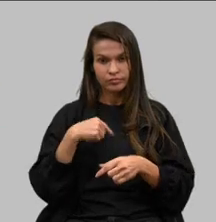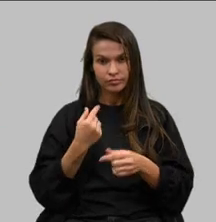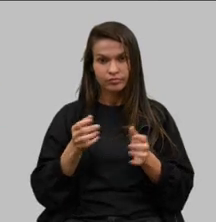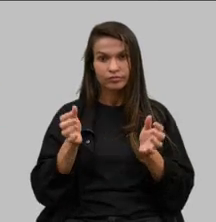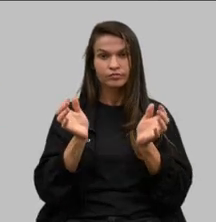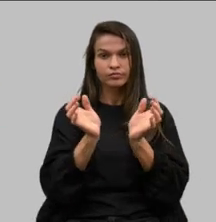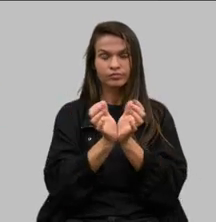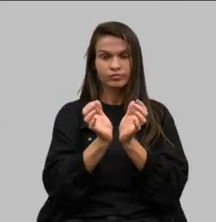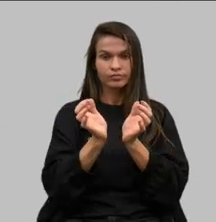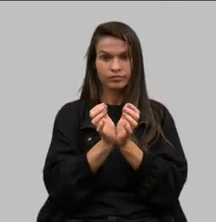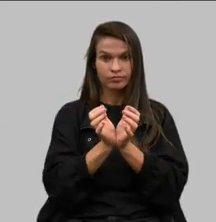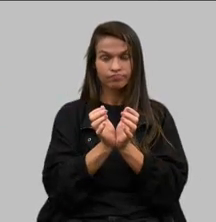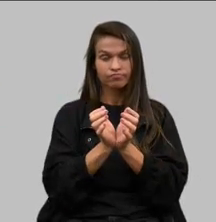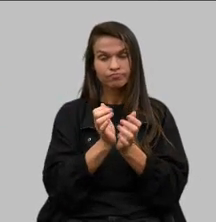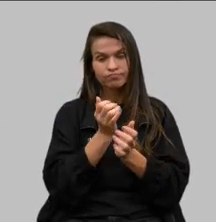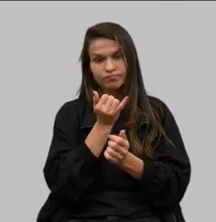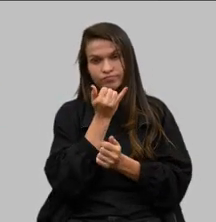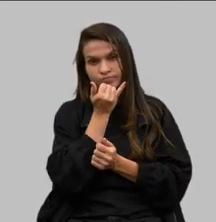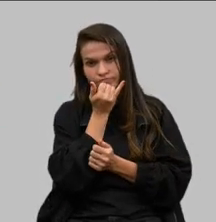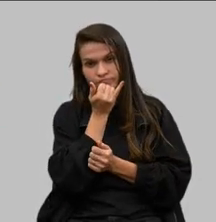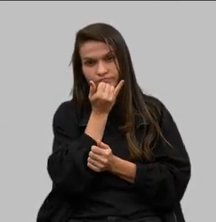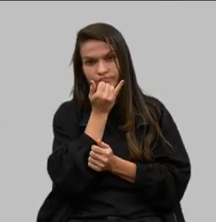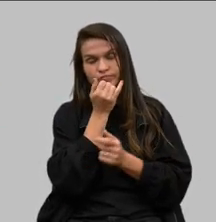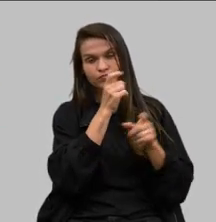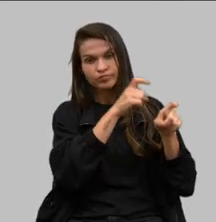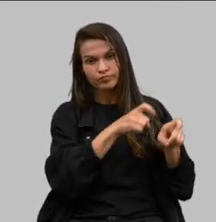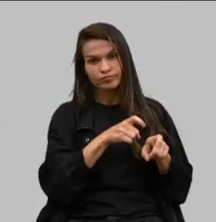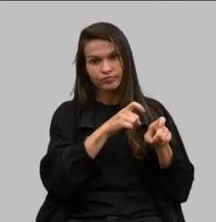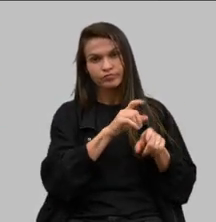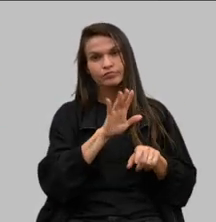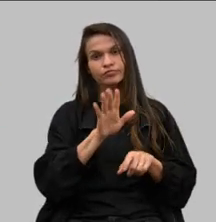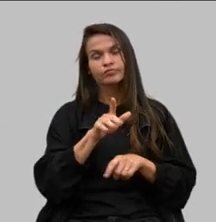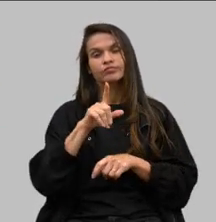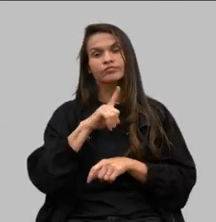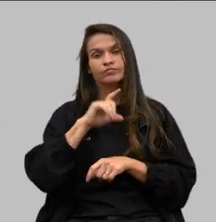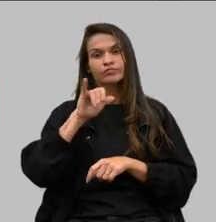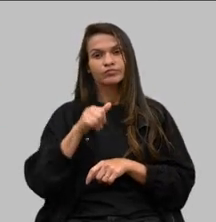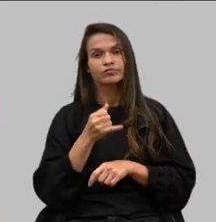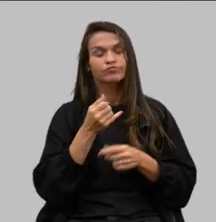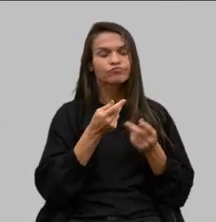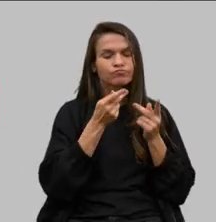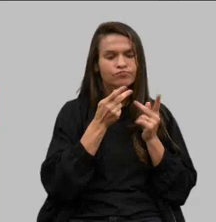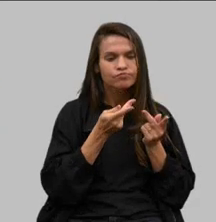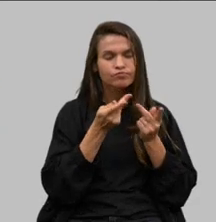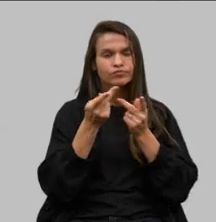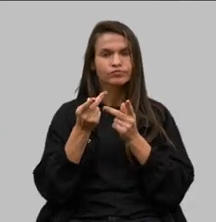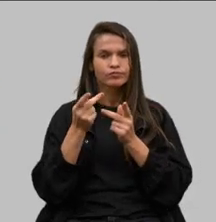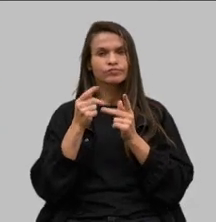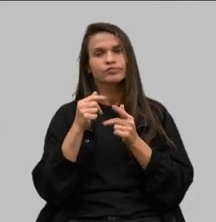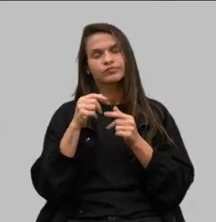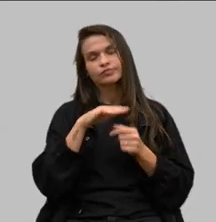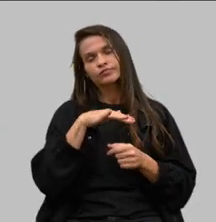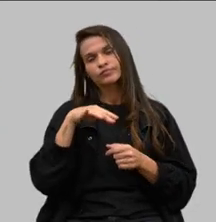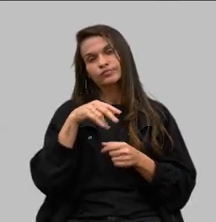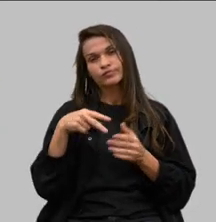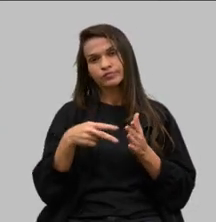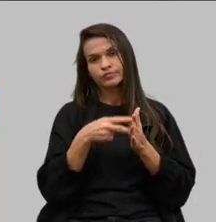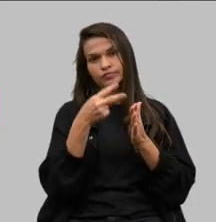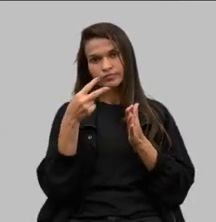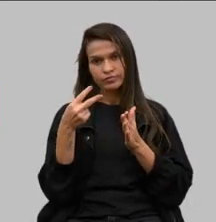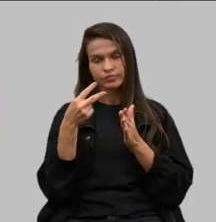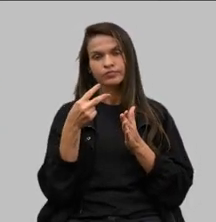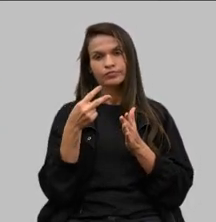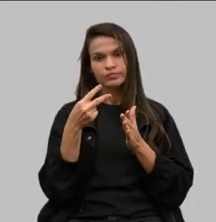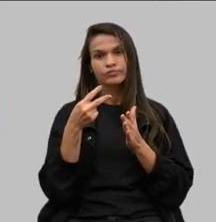eh Infelizmente o nosso interior e eu já tive oportunidade de visitar todas as nossas regionais por duas vezes uma vez